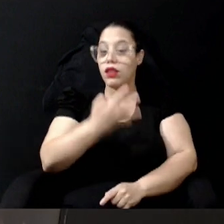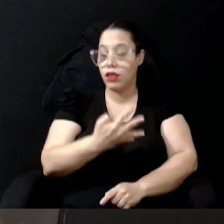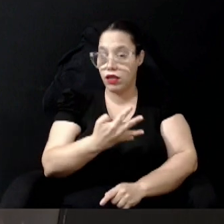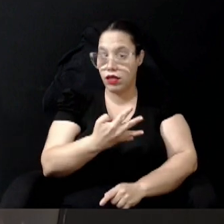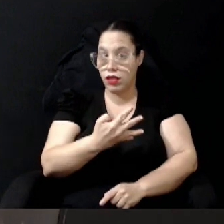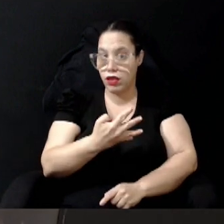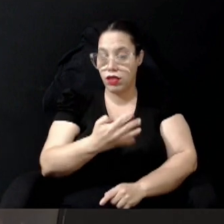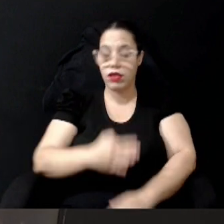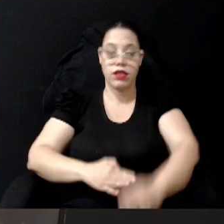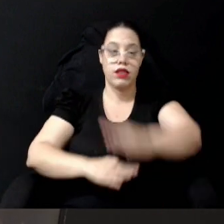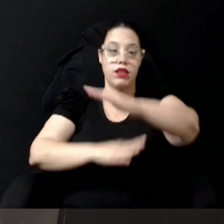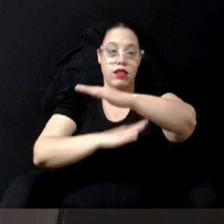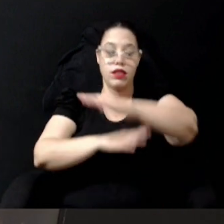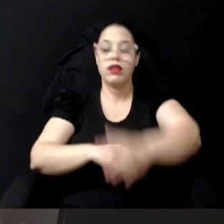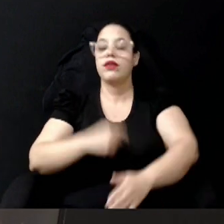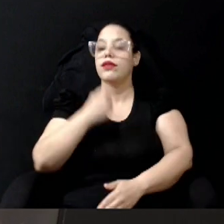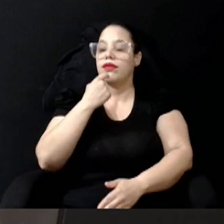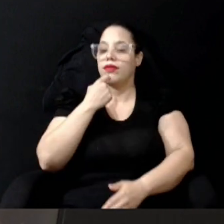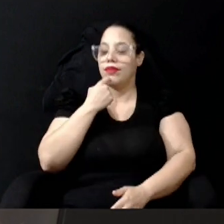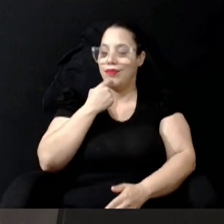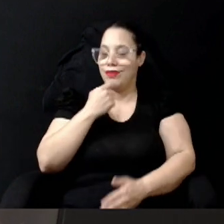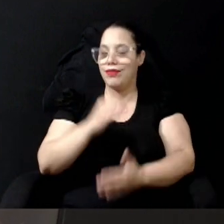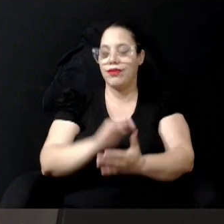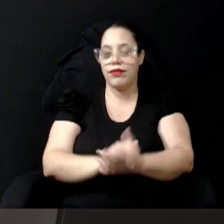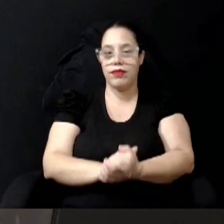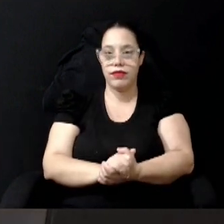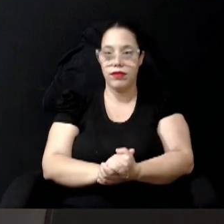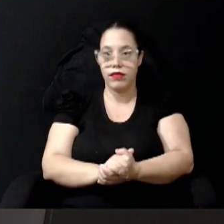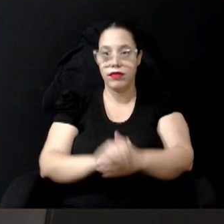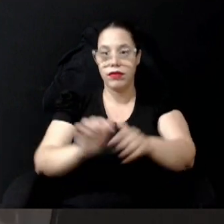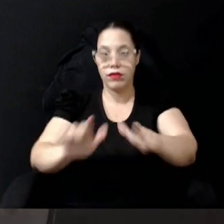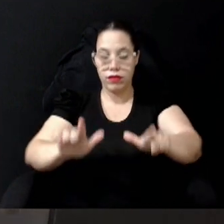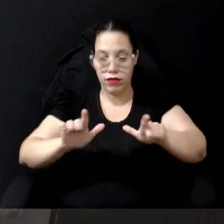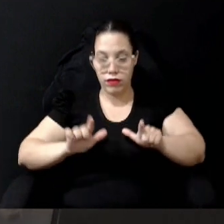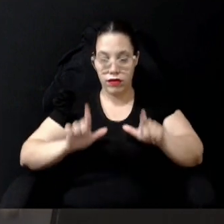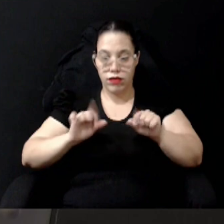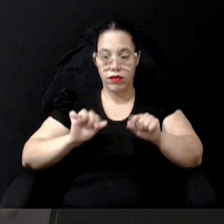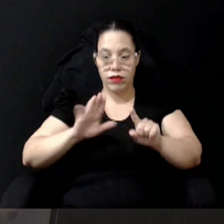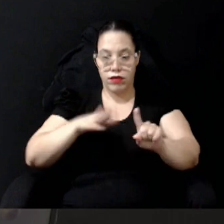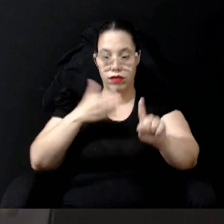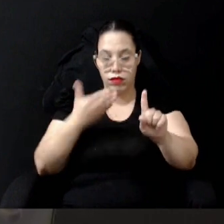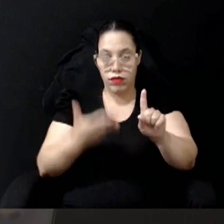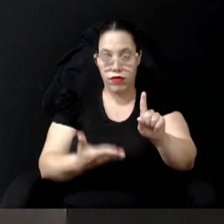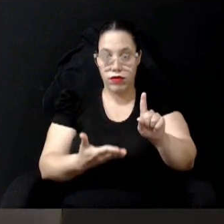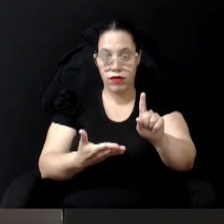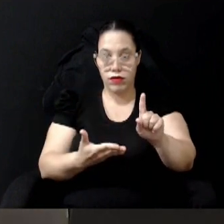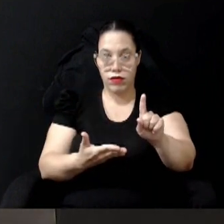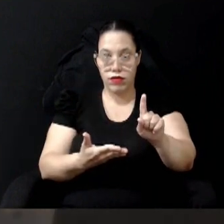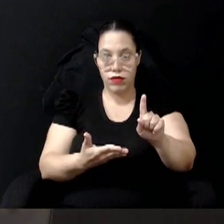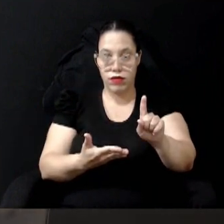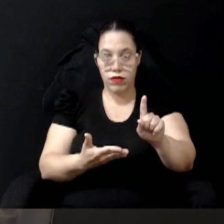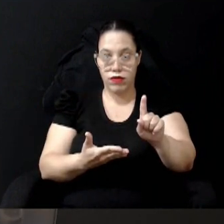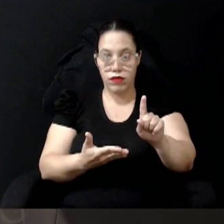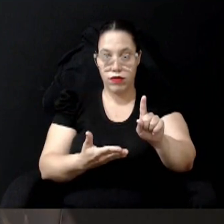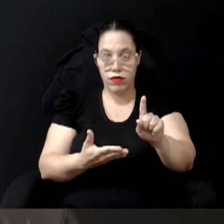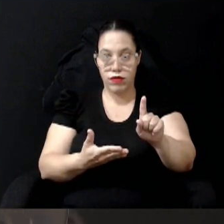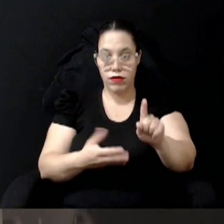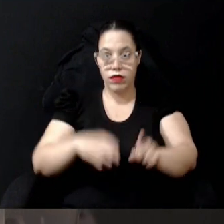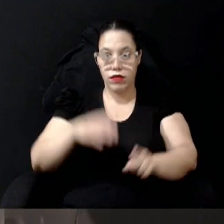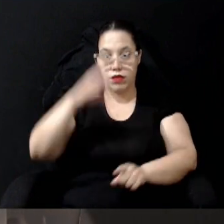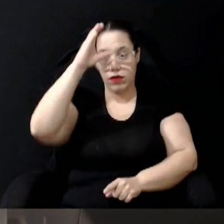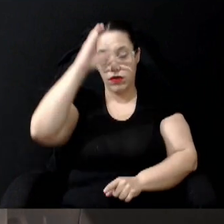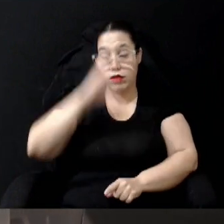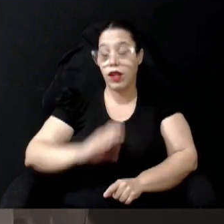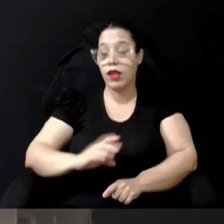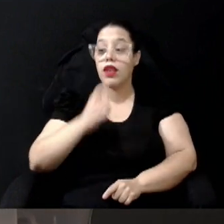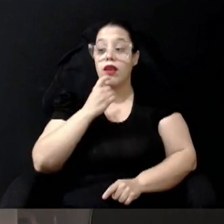Câmara Municipal de Campinas para homenagear, com a entrega de título de cidadão campineiro,